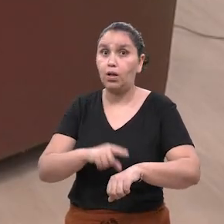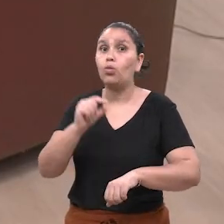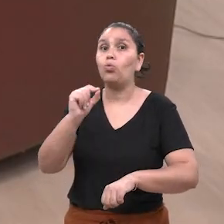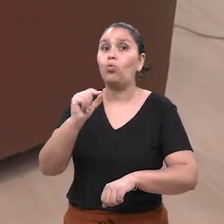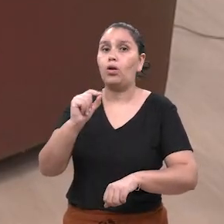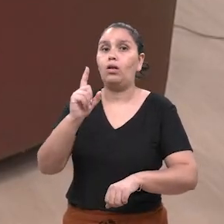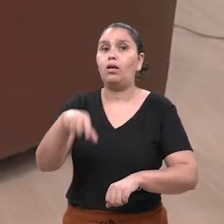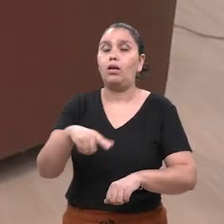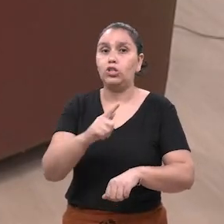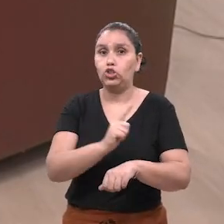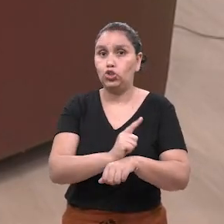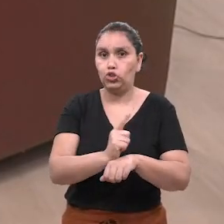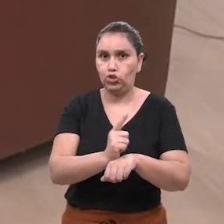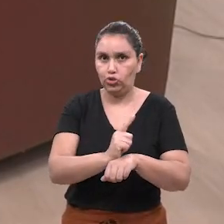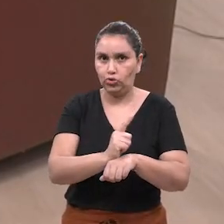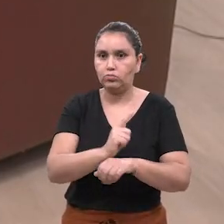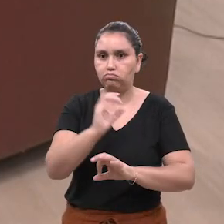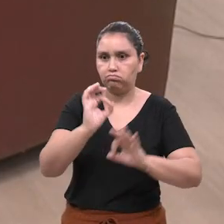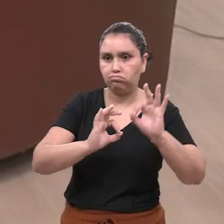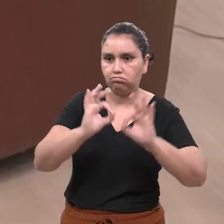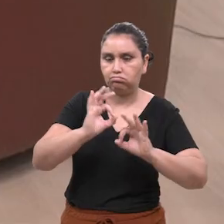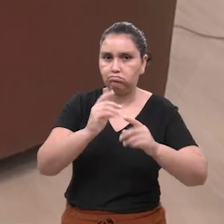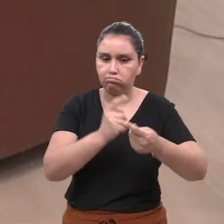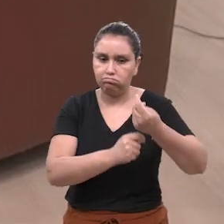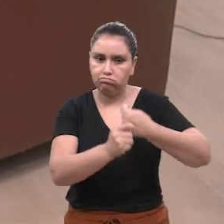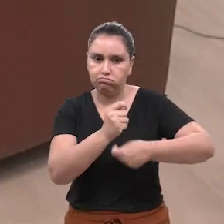quanto presidente foi um momento de gestão.